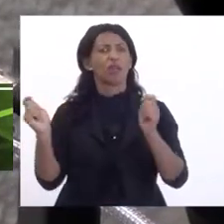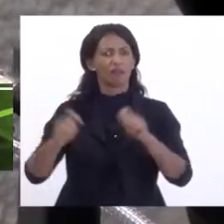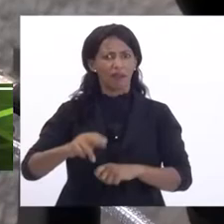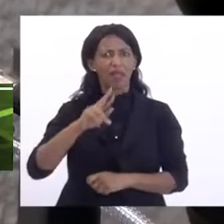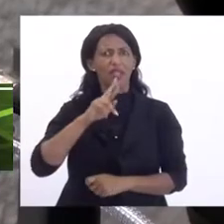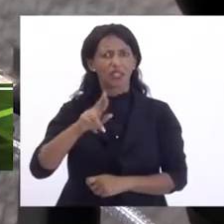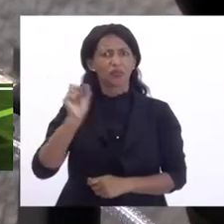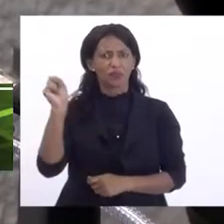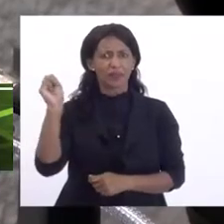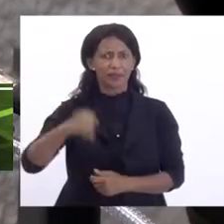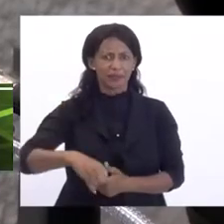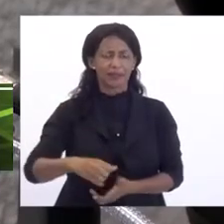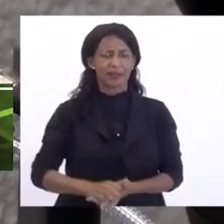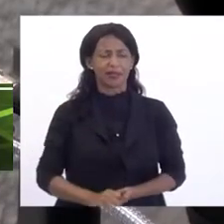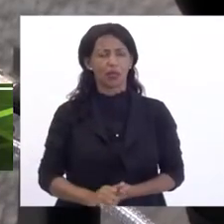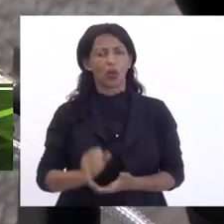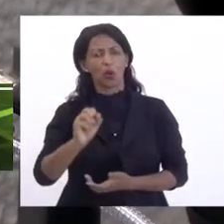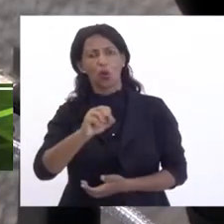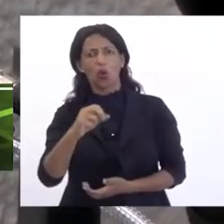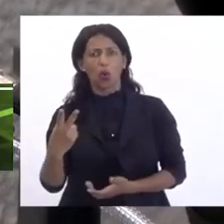poderá responder por